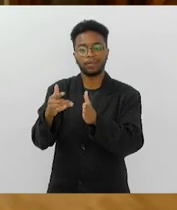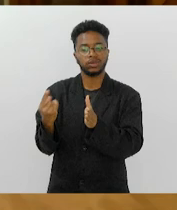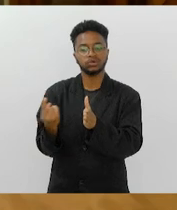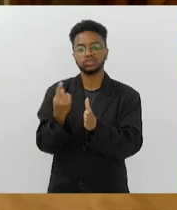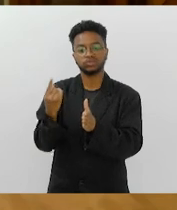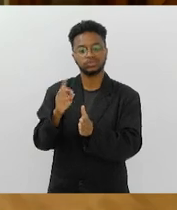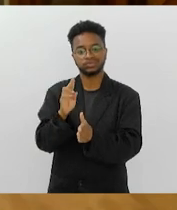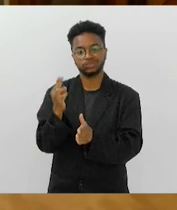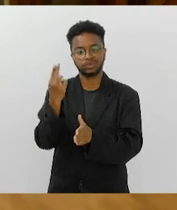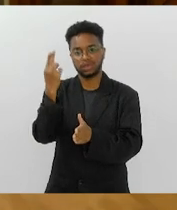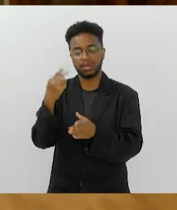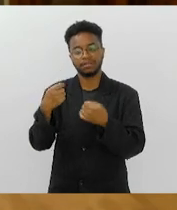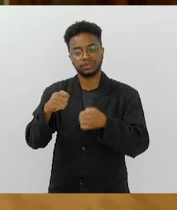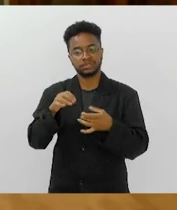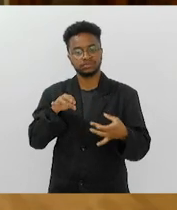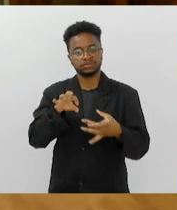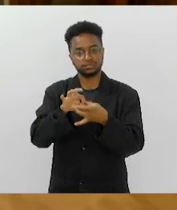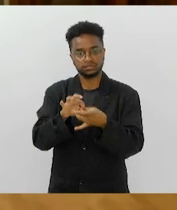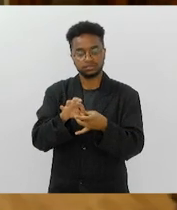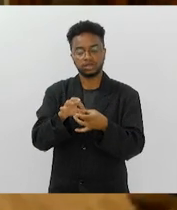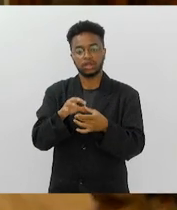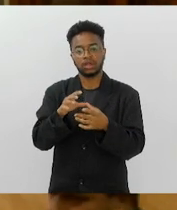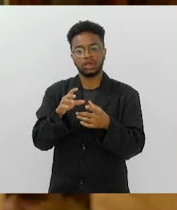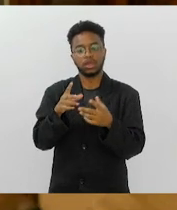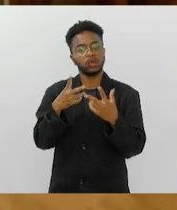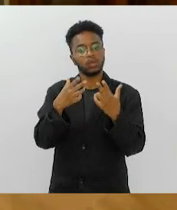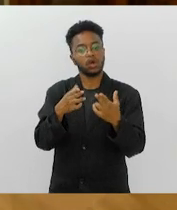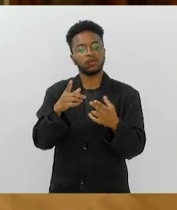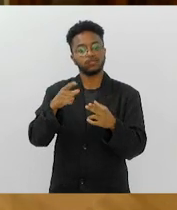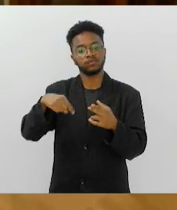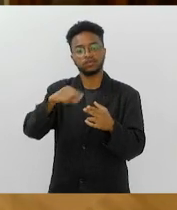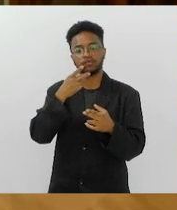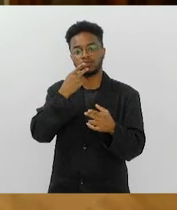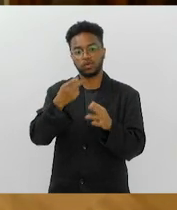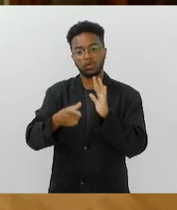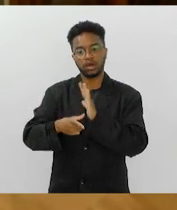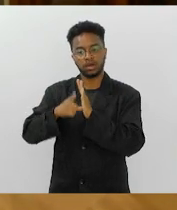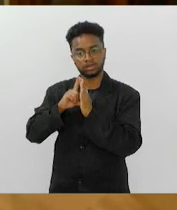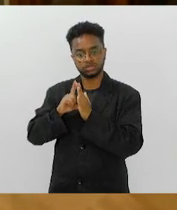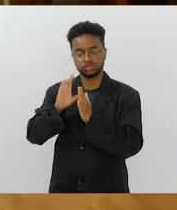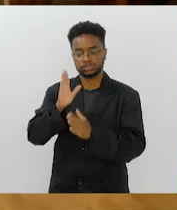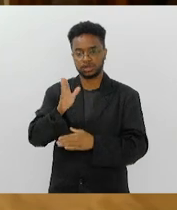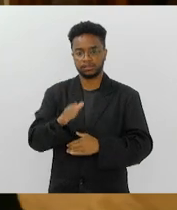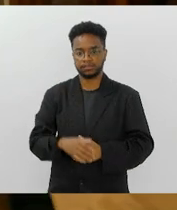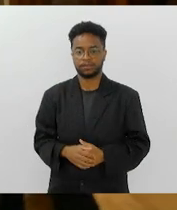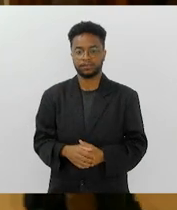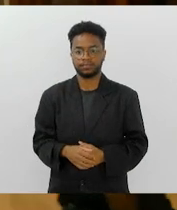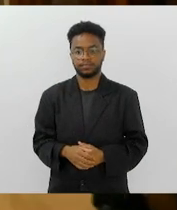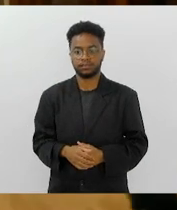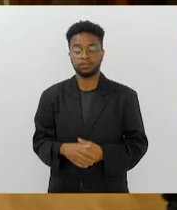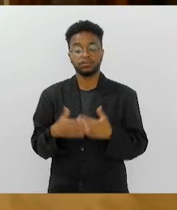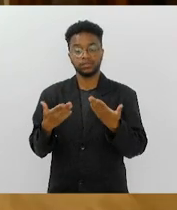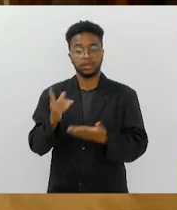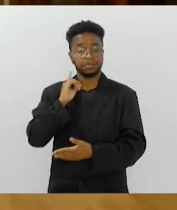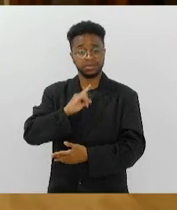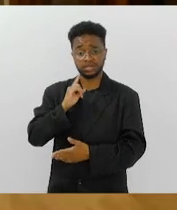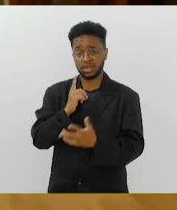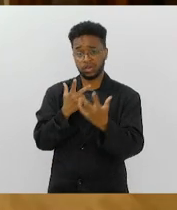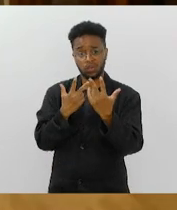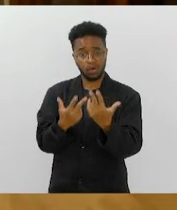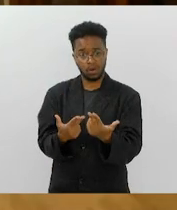isso aqui integrado, como todos os passados aqui que me precederam haviam dito. E lá em Minas Gerais não é diferente.